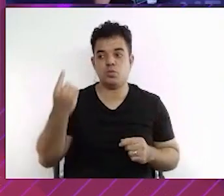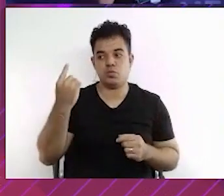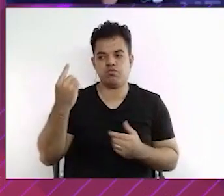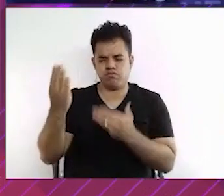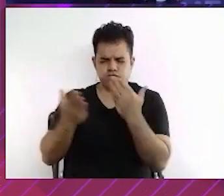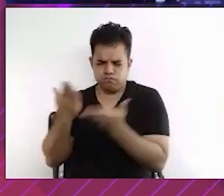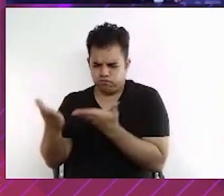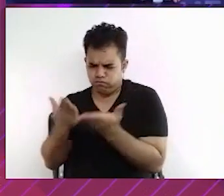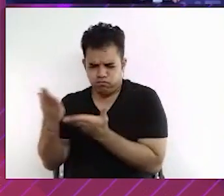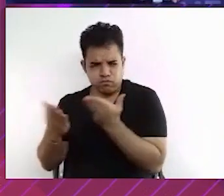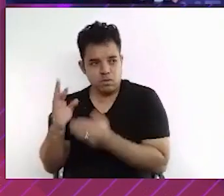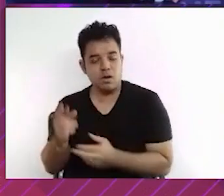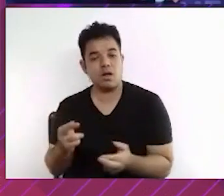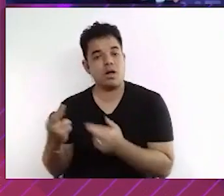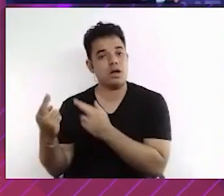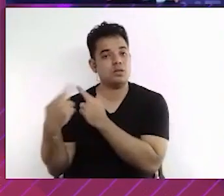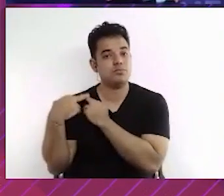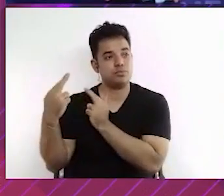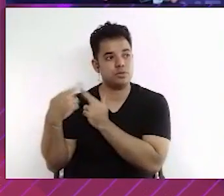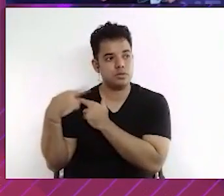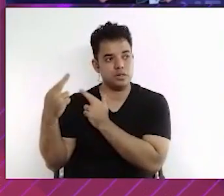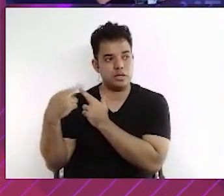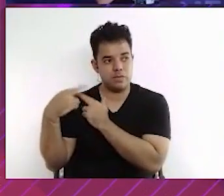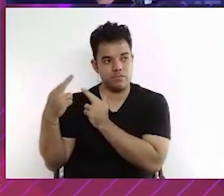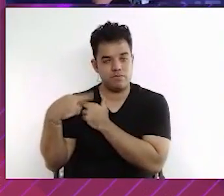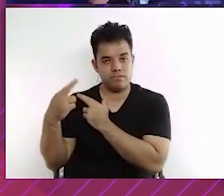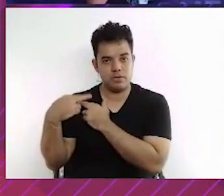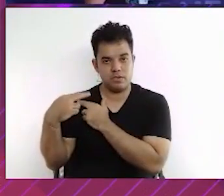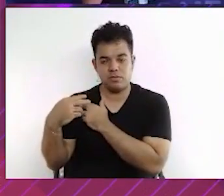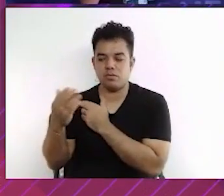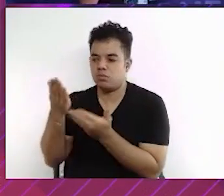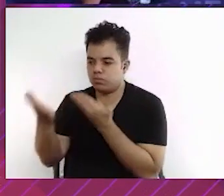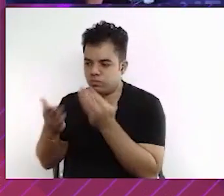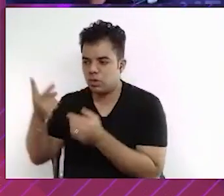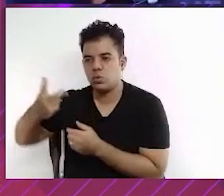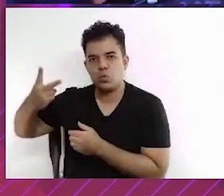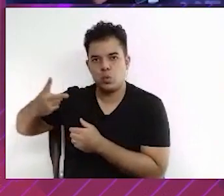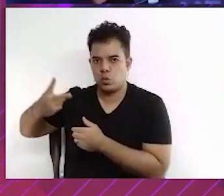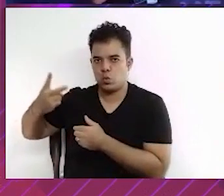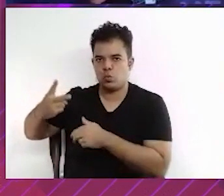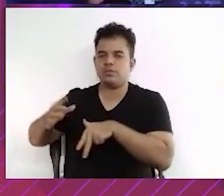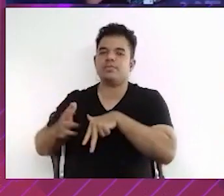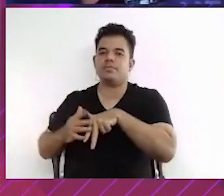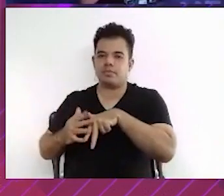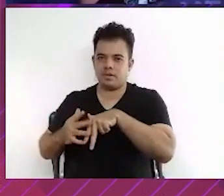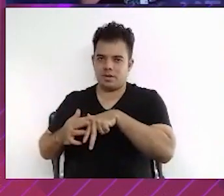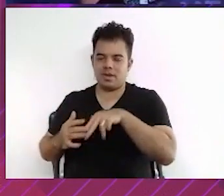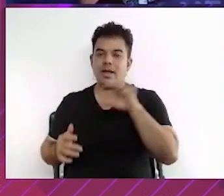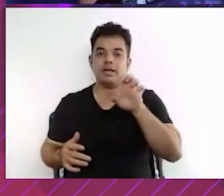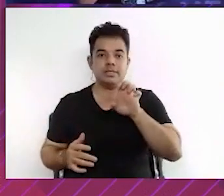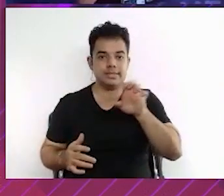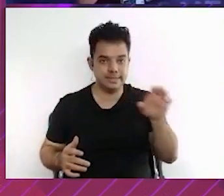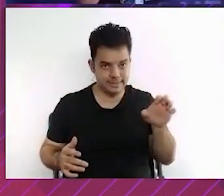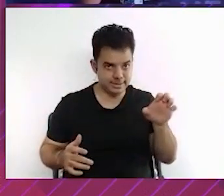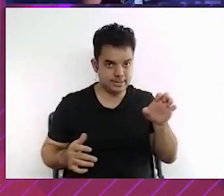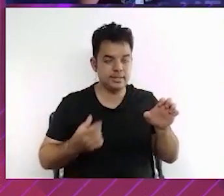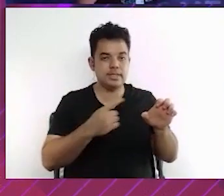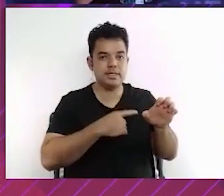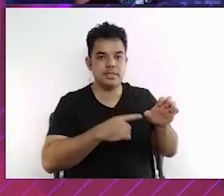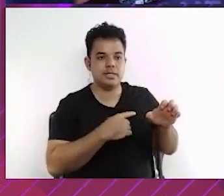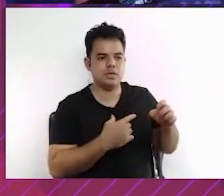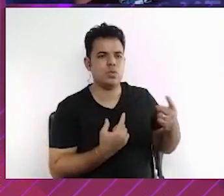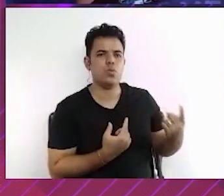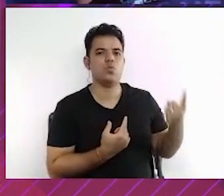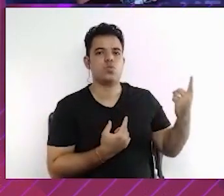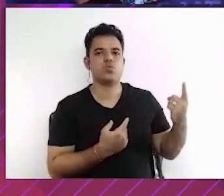ele está responsável por 2 pacientes. E na esquerda, a gente tem uma unidade de internação, um técnico